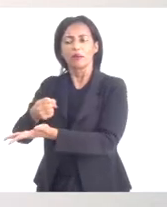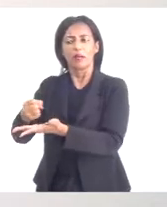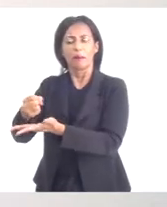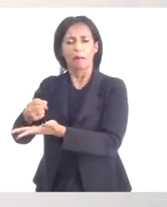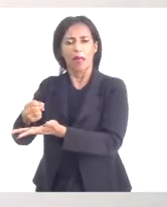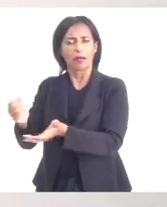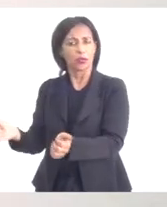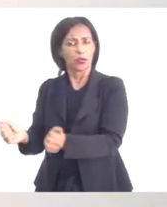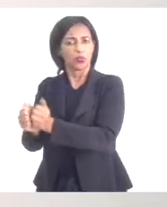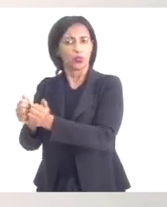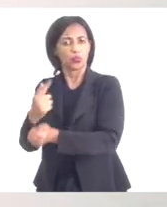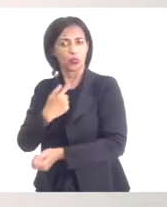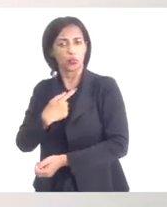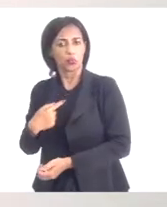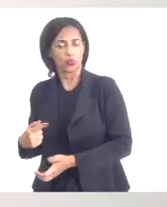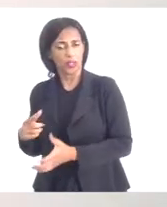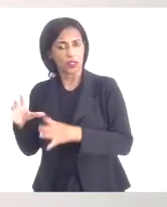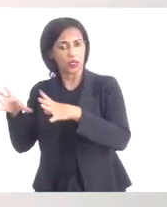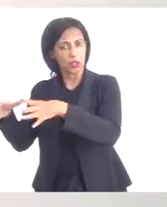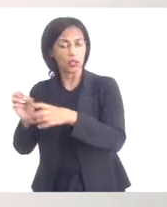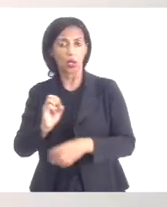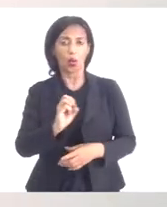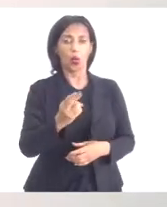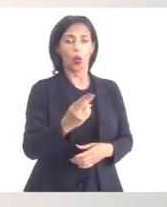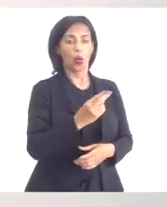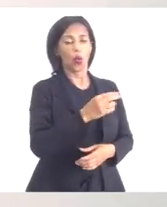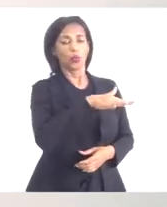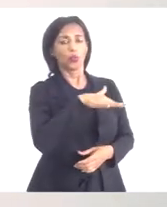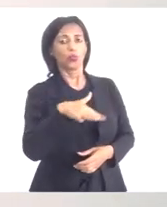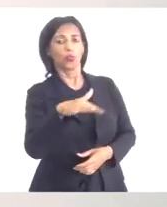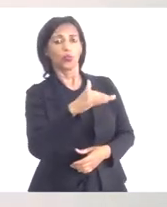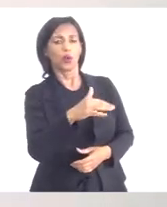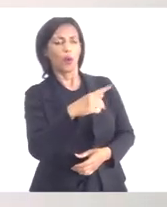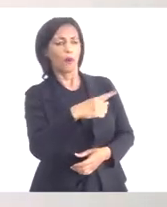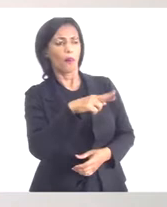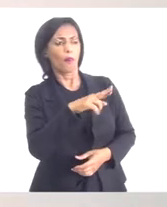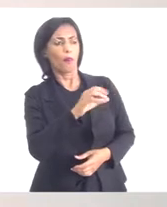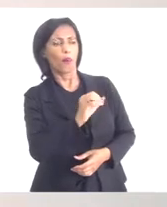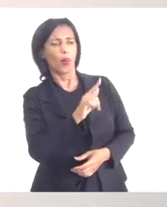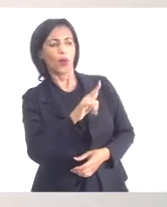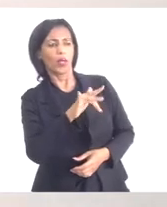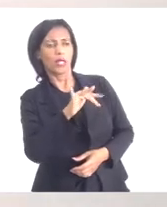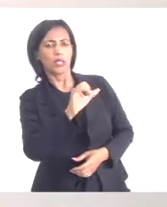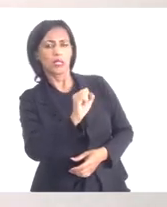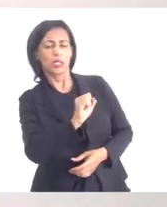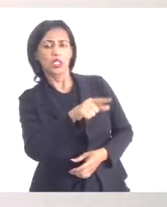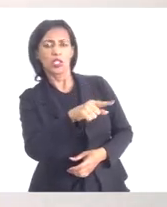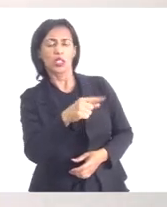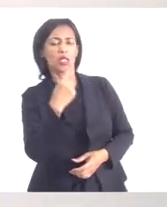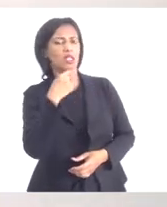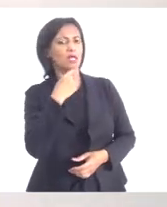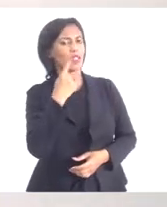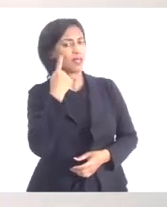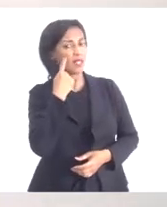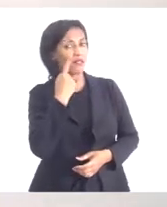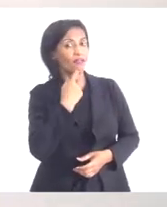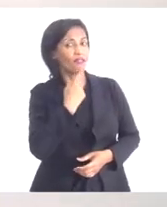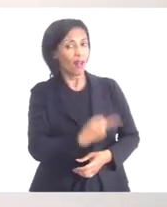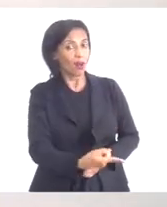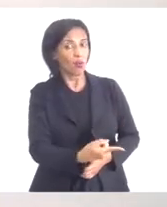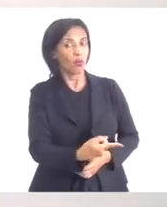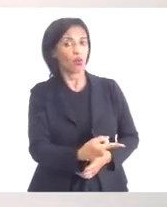governista sejam prefeitos do campo Progressista que disseram da ineficácia